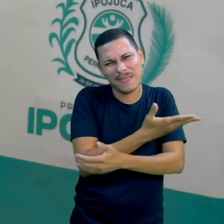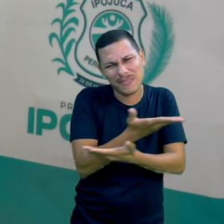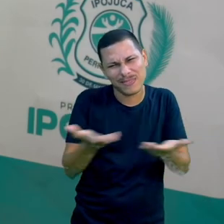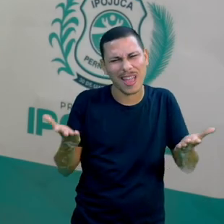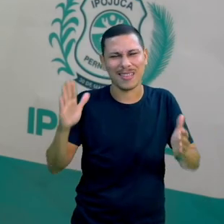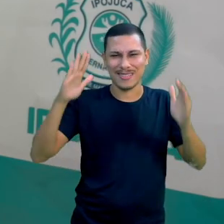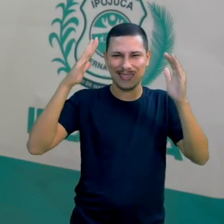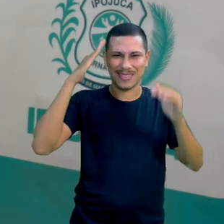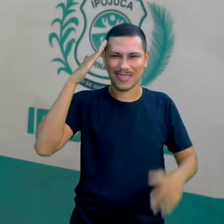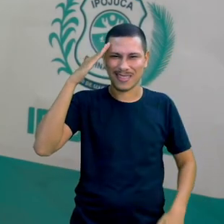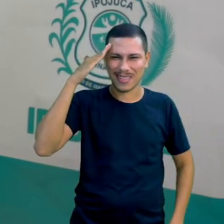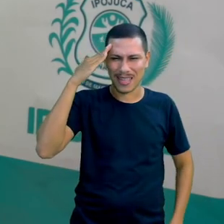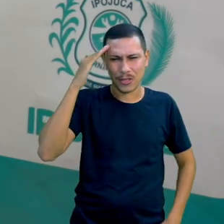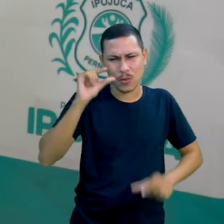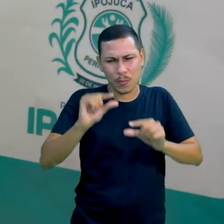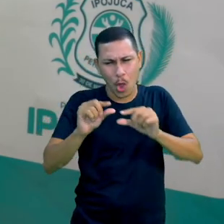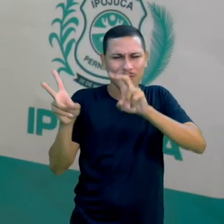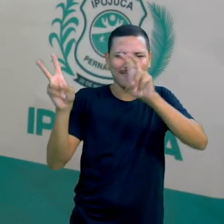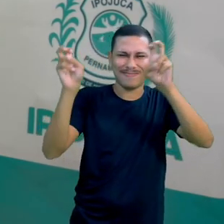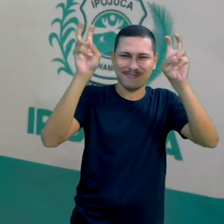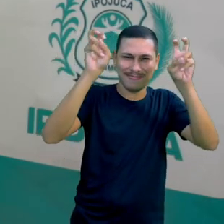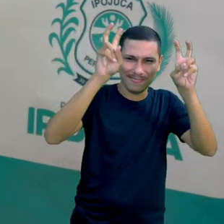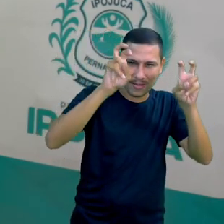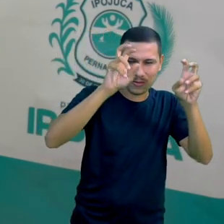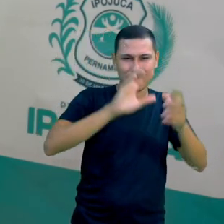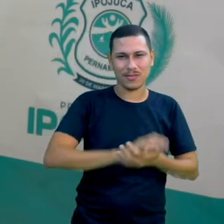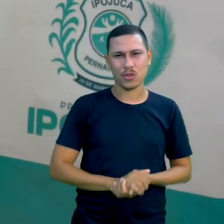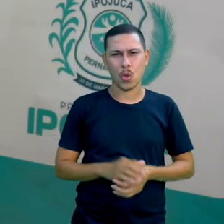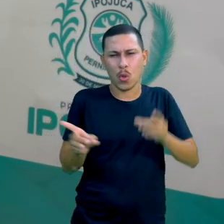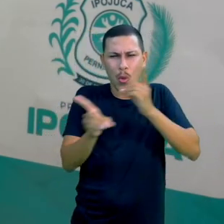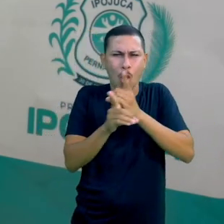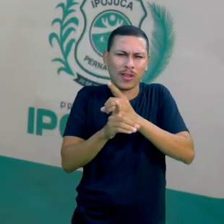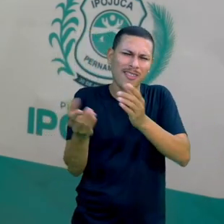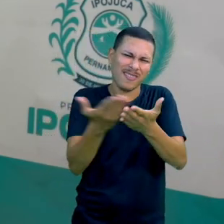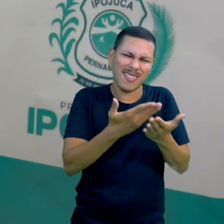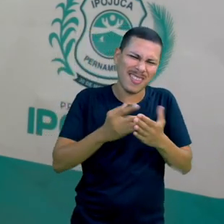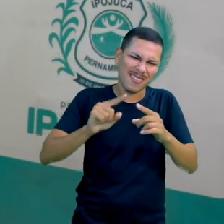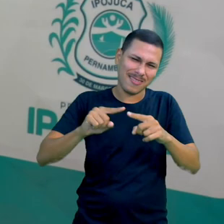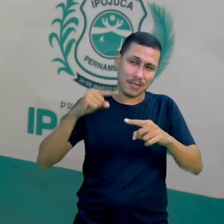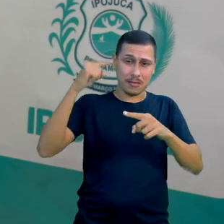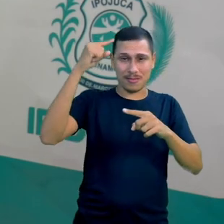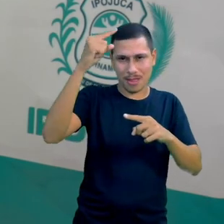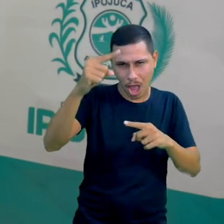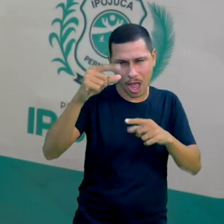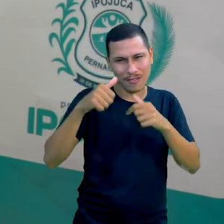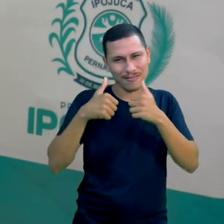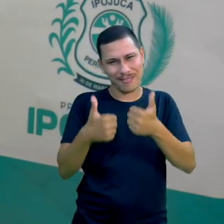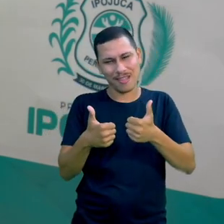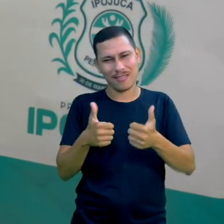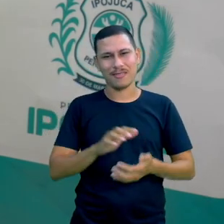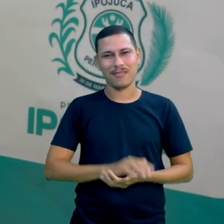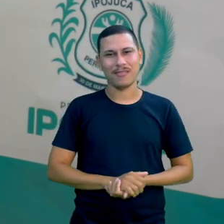vocês tenham entendido um pouco este assunto. Nos veremos na próxima aula.